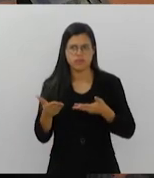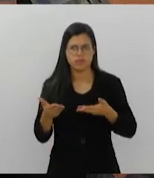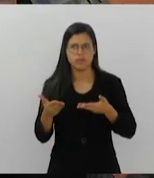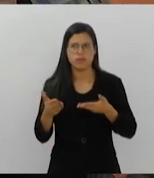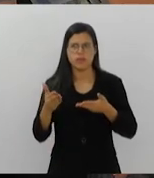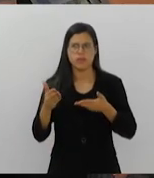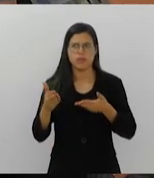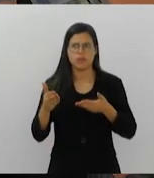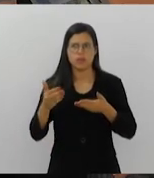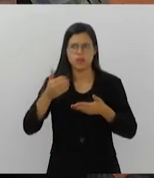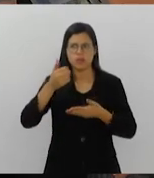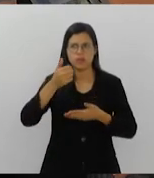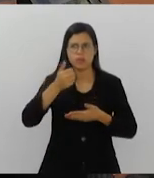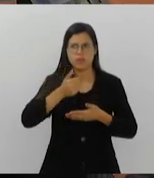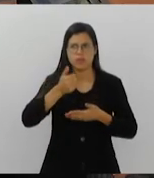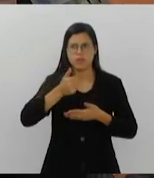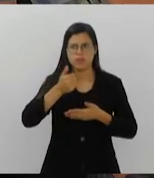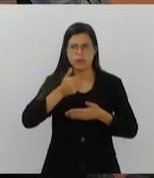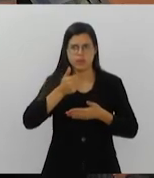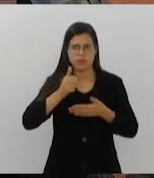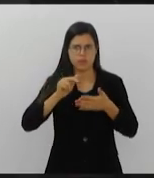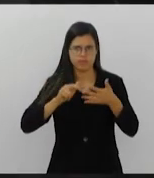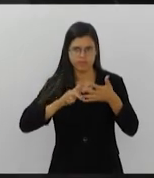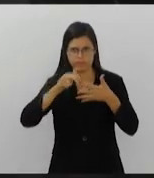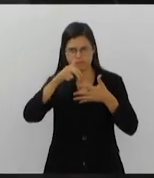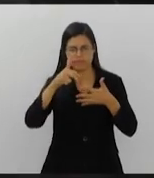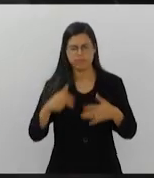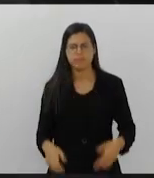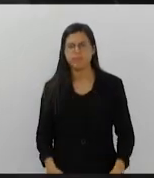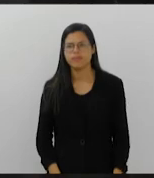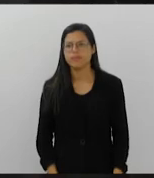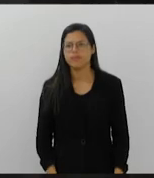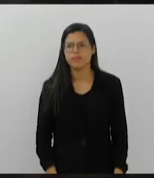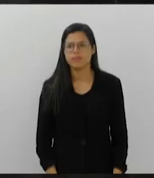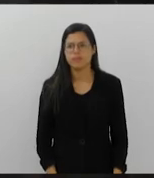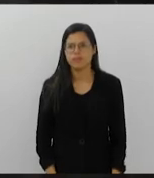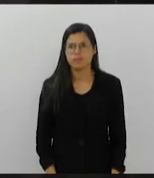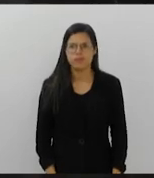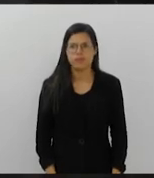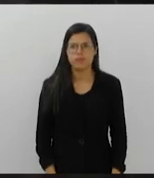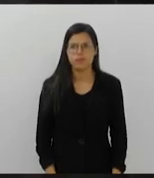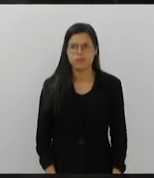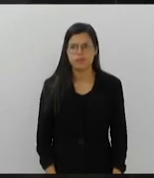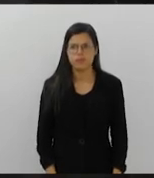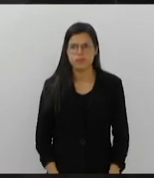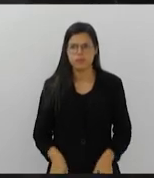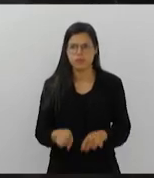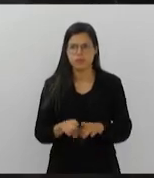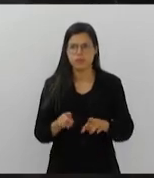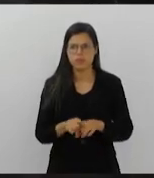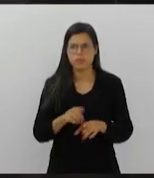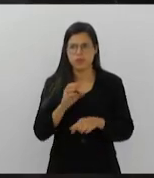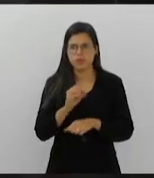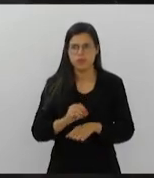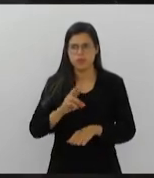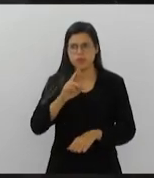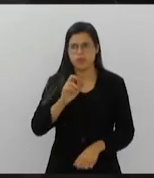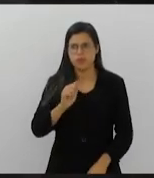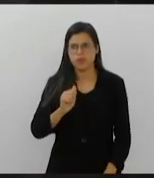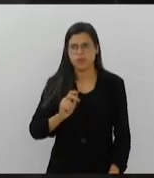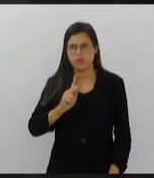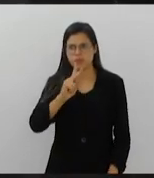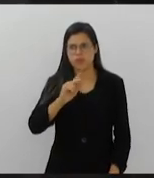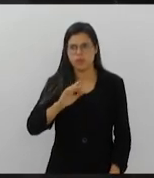no primeiro piso. Né? E também lá o doutor Akira receberá os